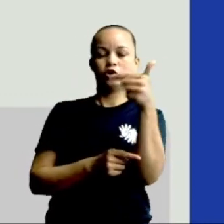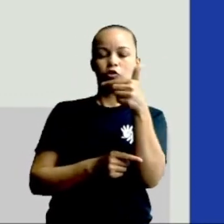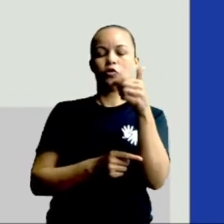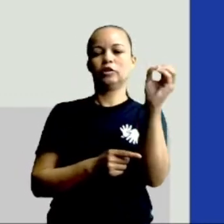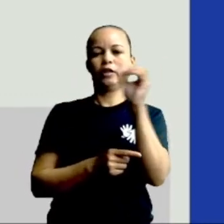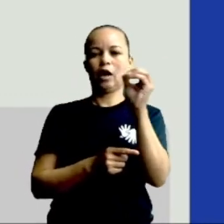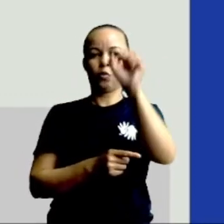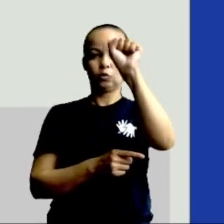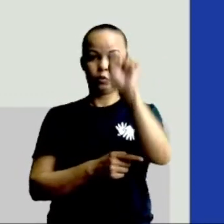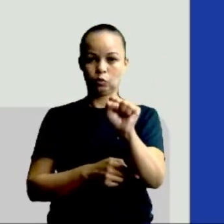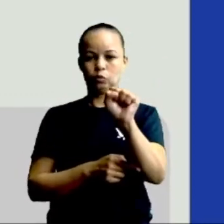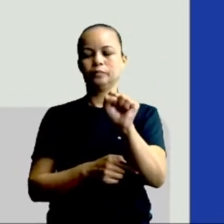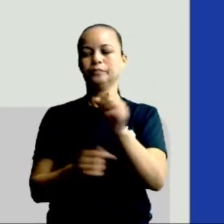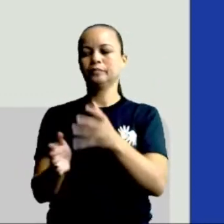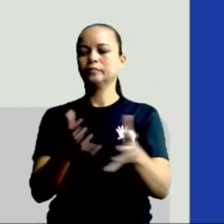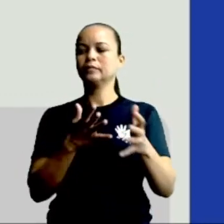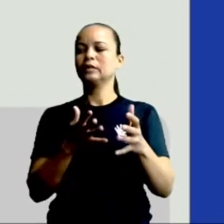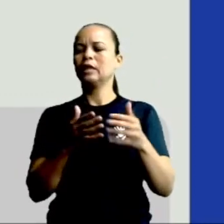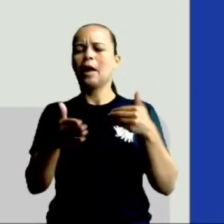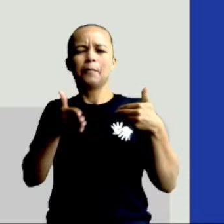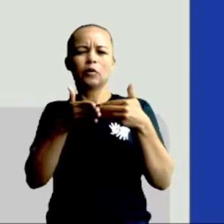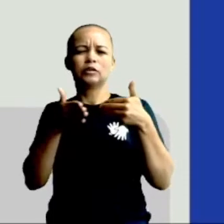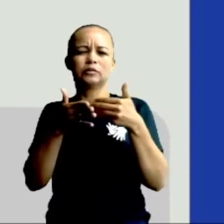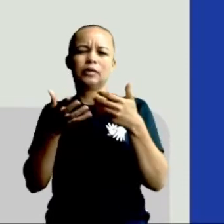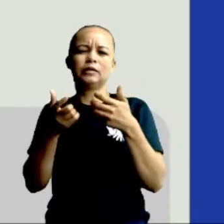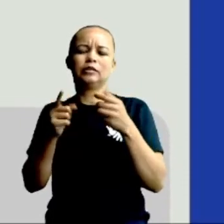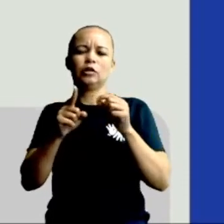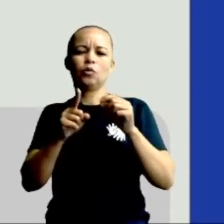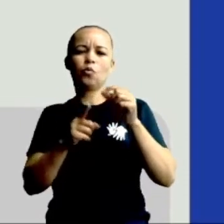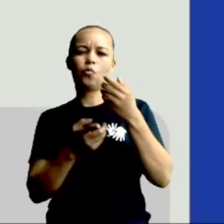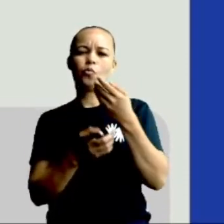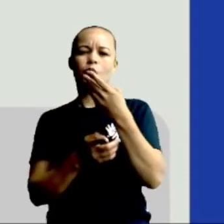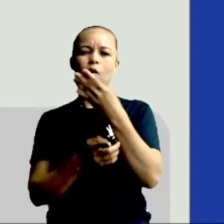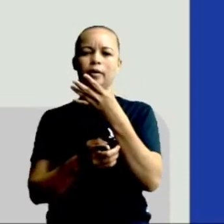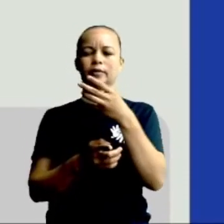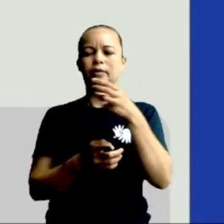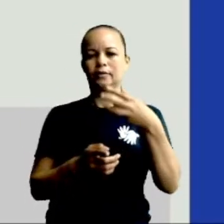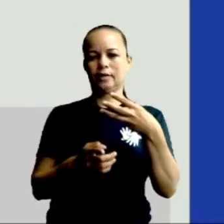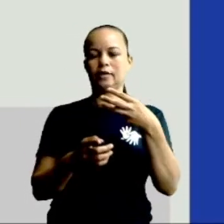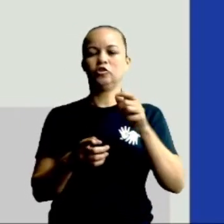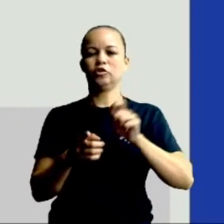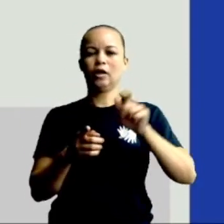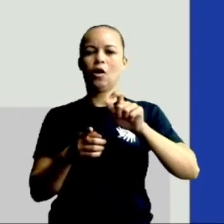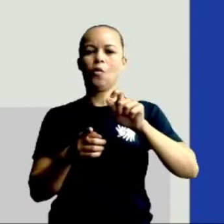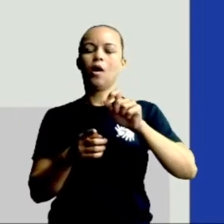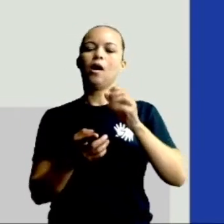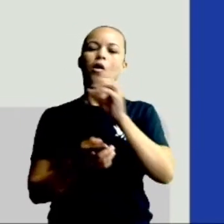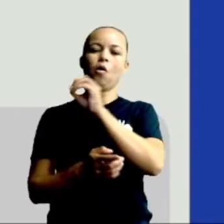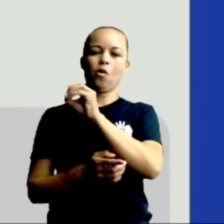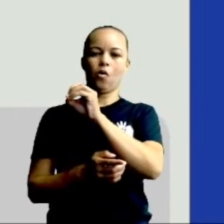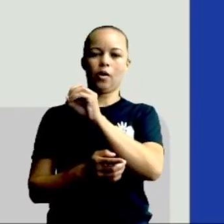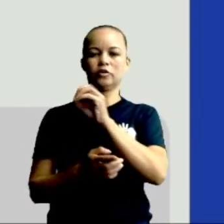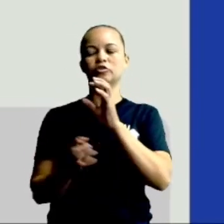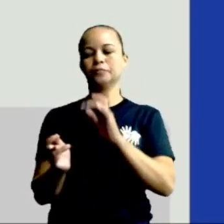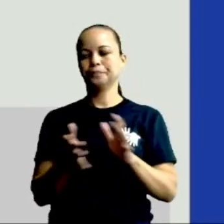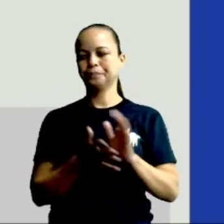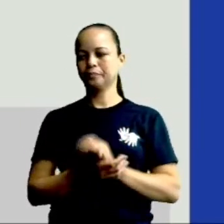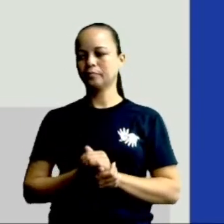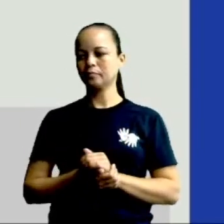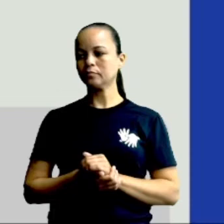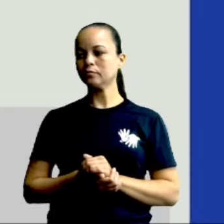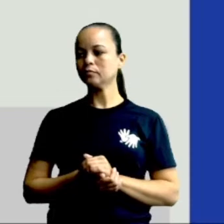longitude aproximada de 43 graus oeste. Vamos ver mais um exemplo?